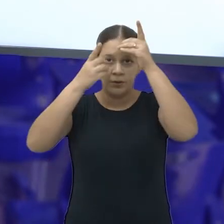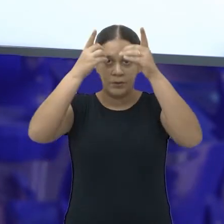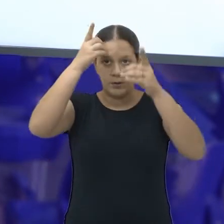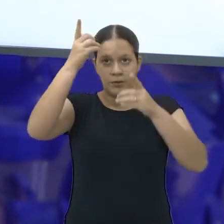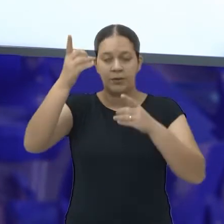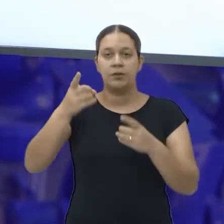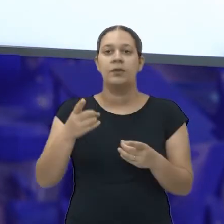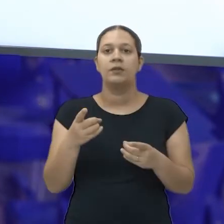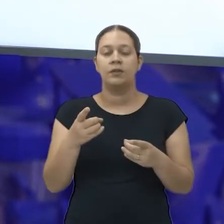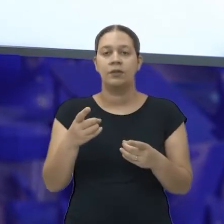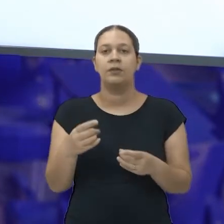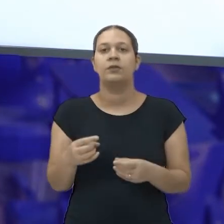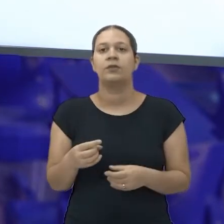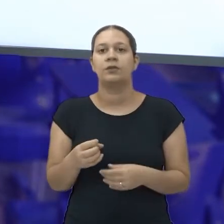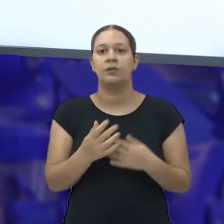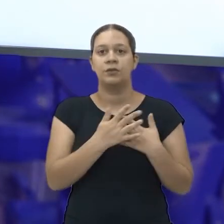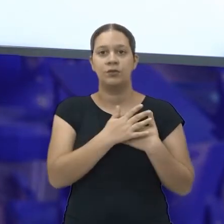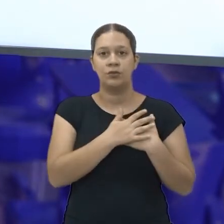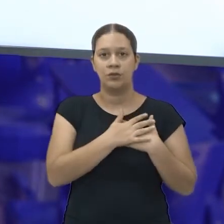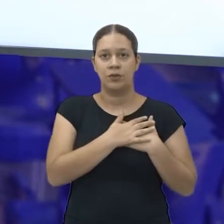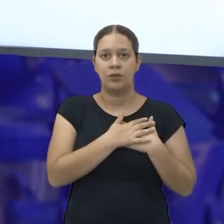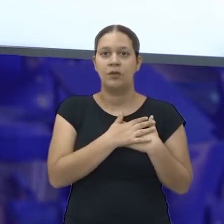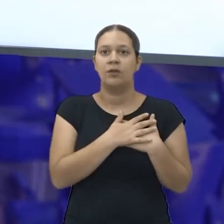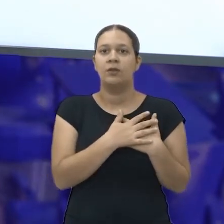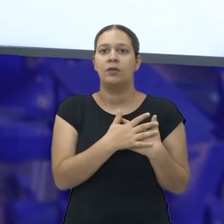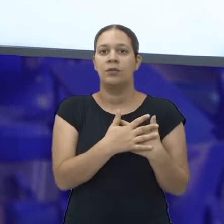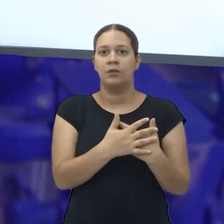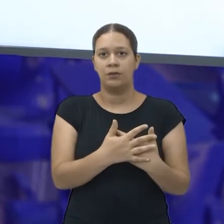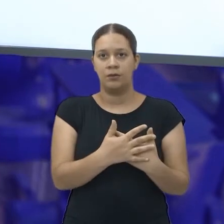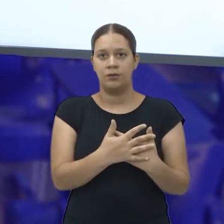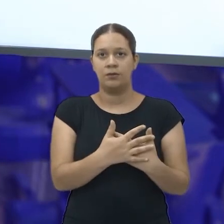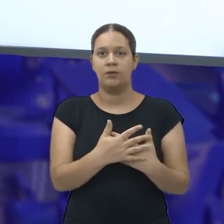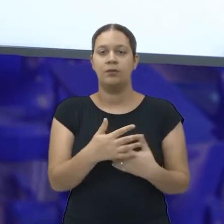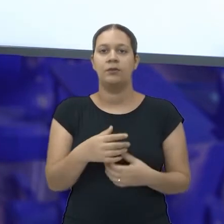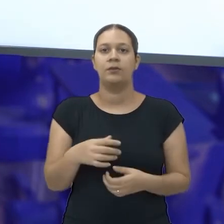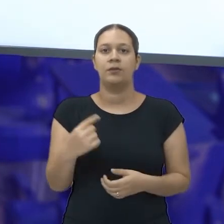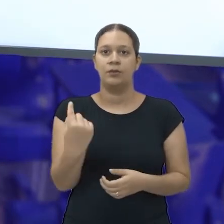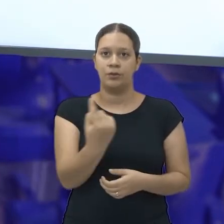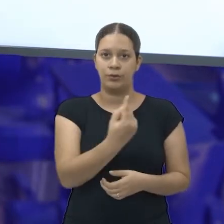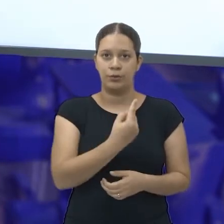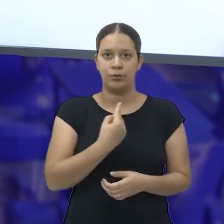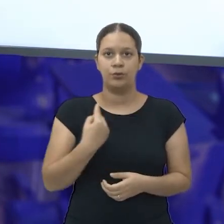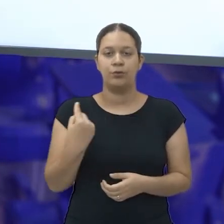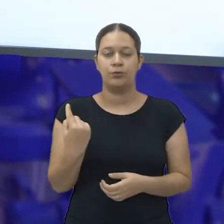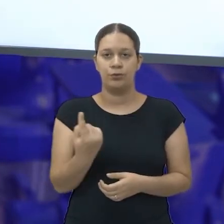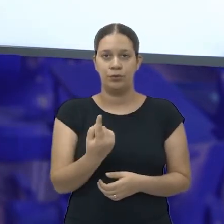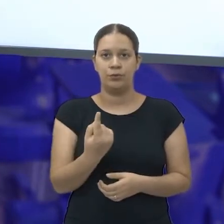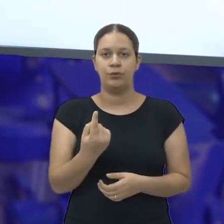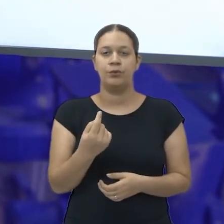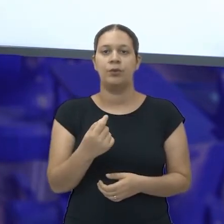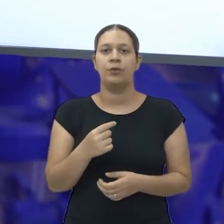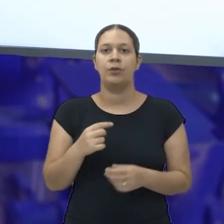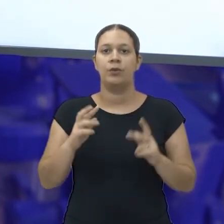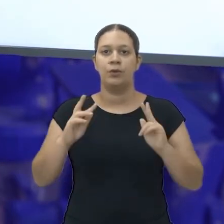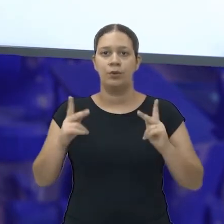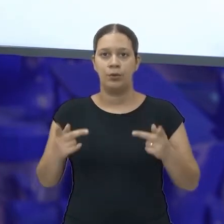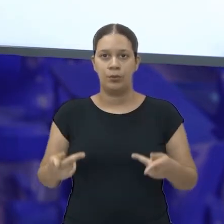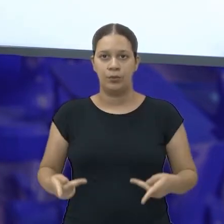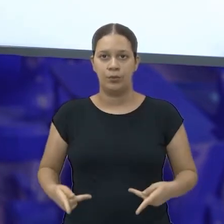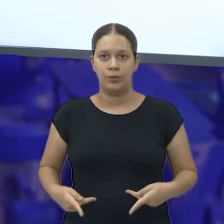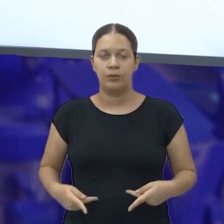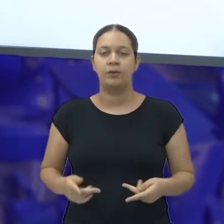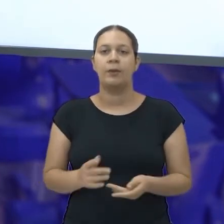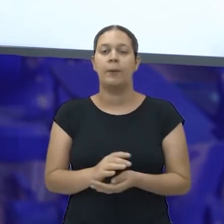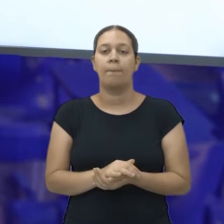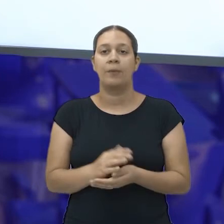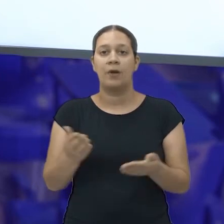de fraternidade e de solidariedade entre os seres humanos, né? Bom, vamos para o exemplo